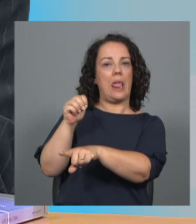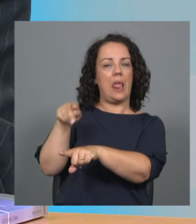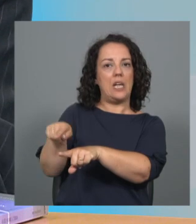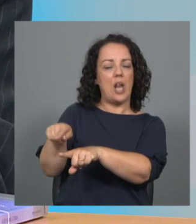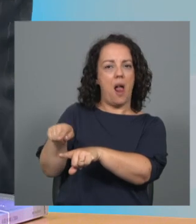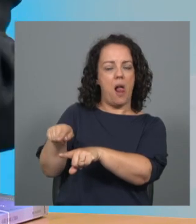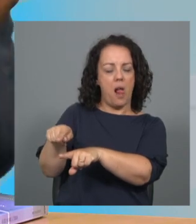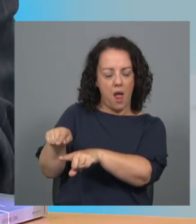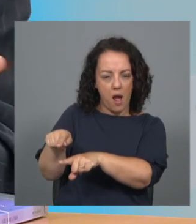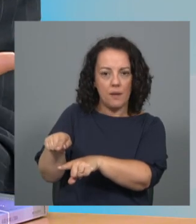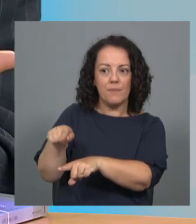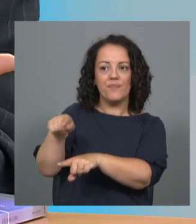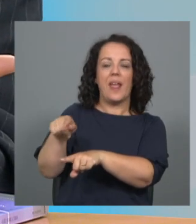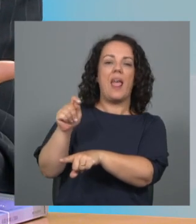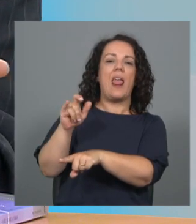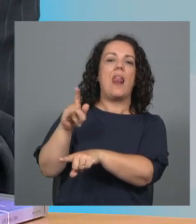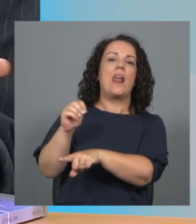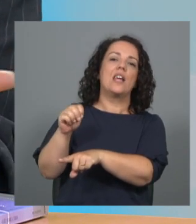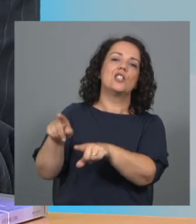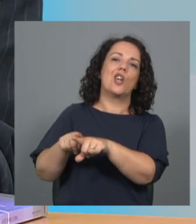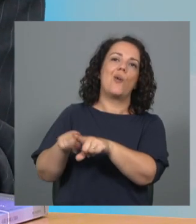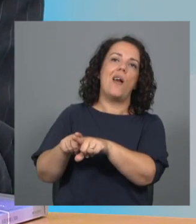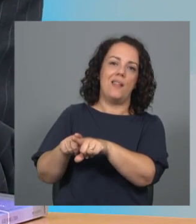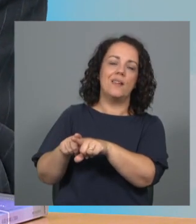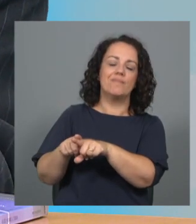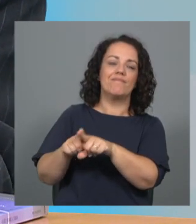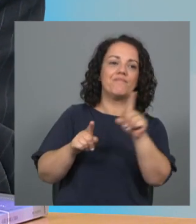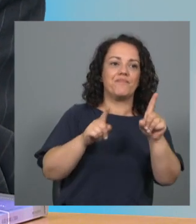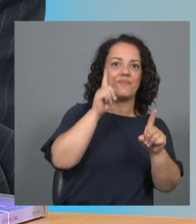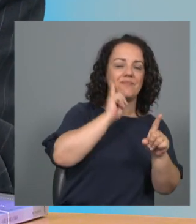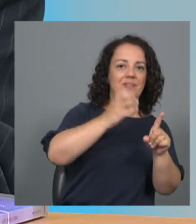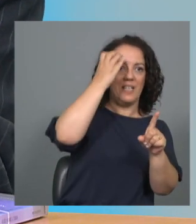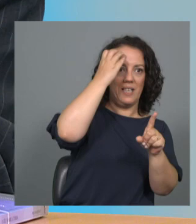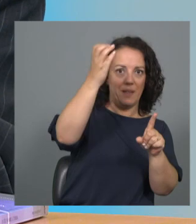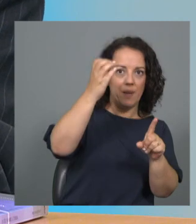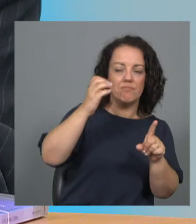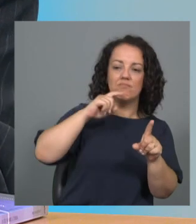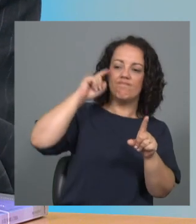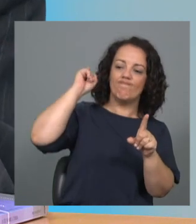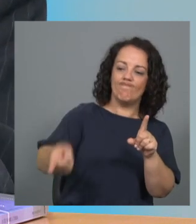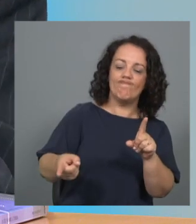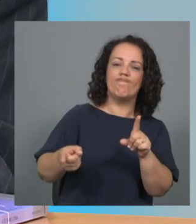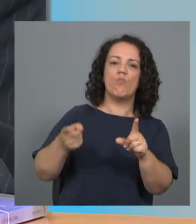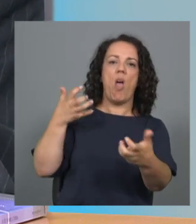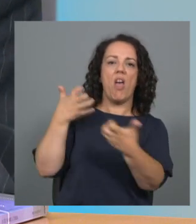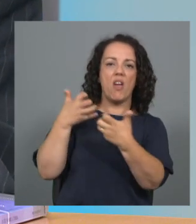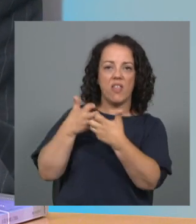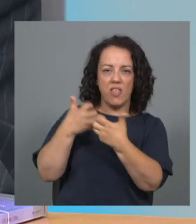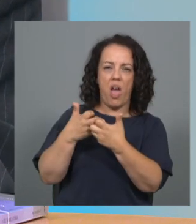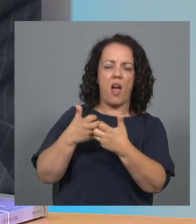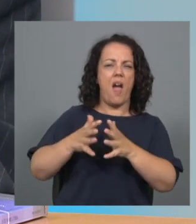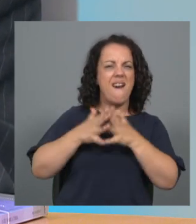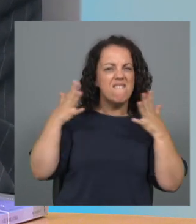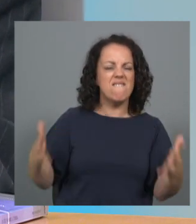facto, o martelo de Jezabel. E Jezabel move-lhe uma guerra tremenda.